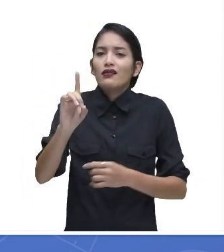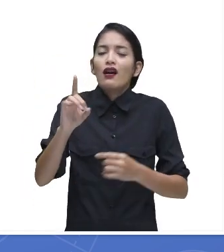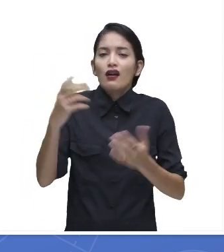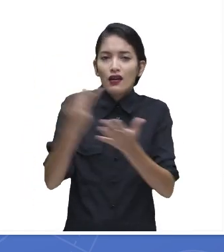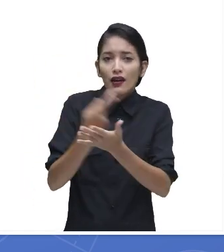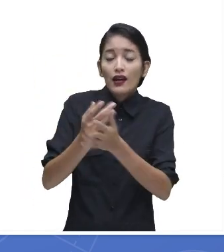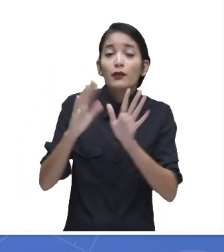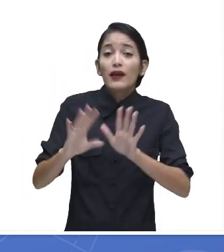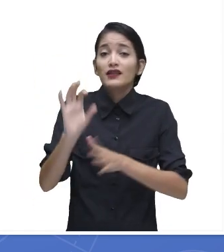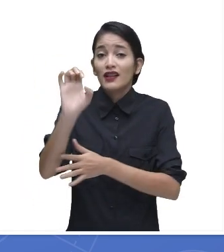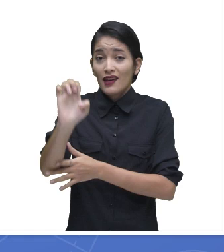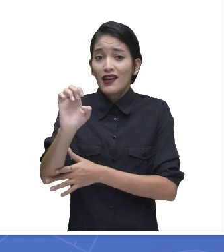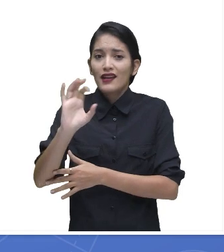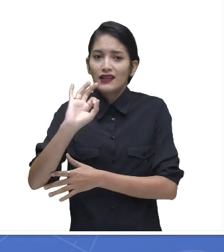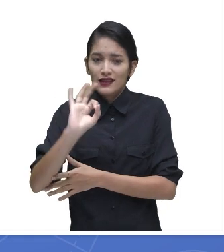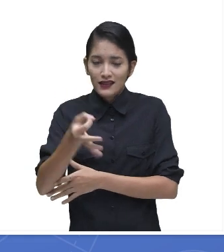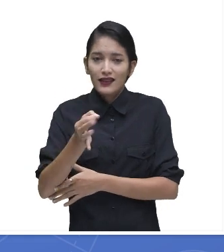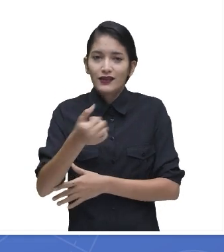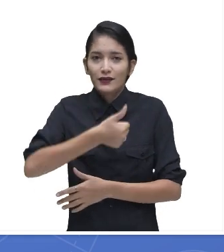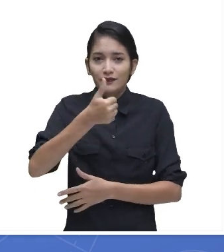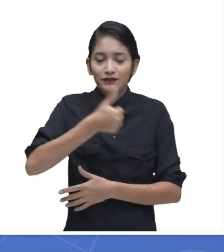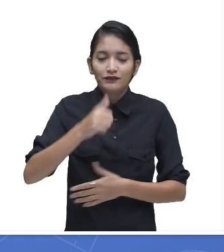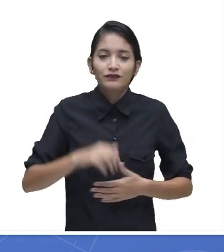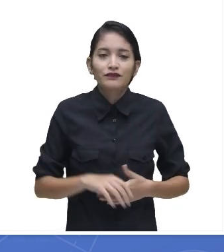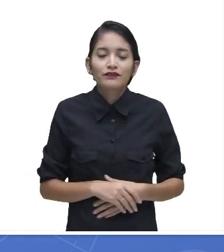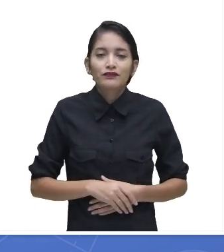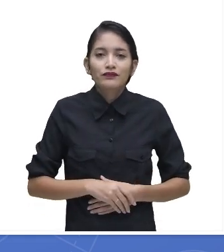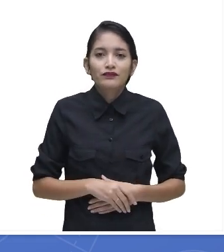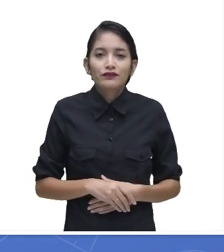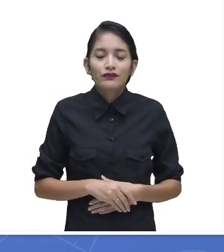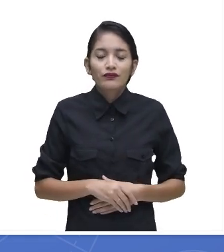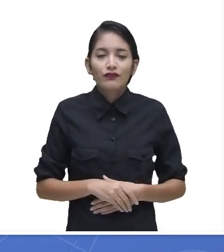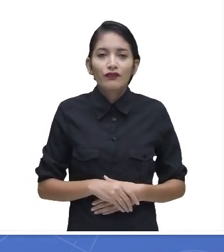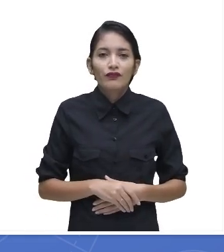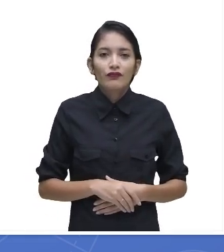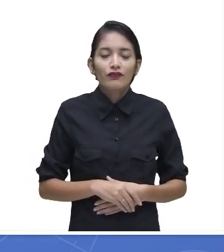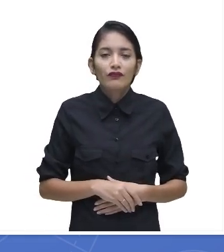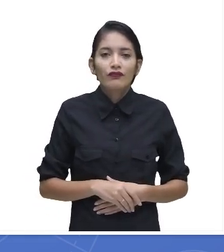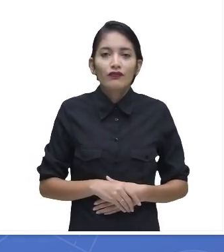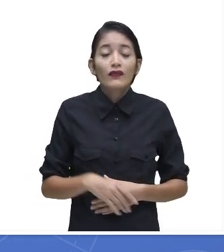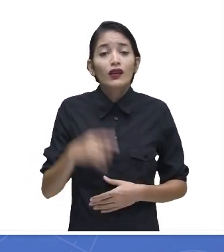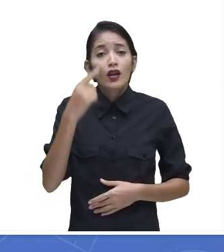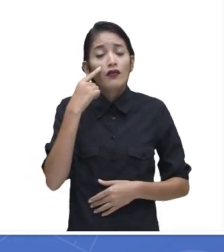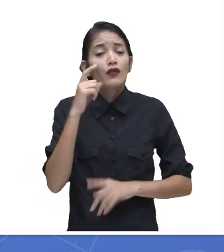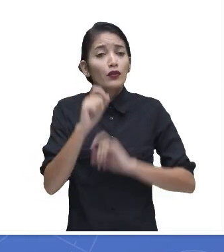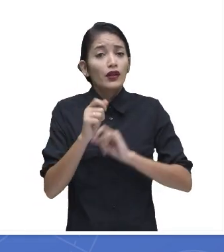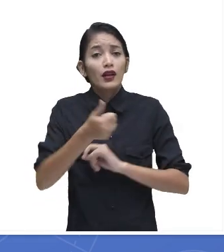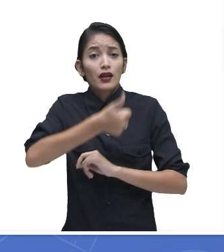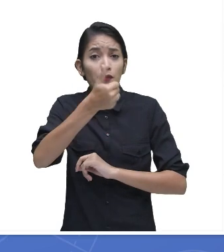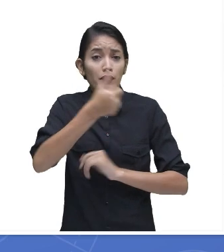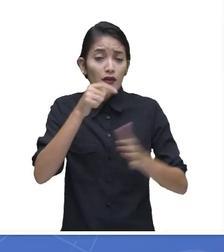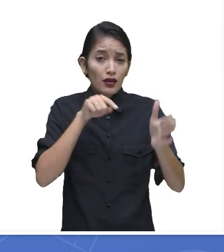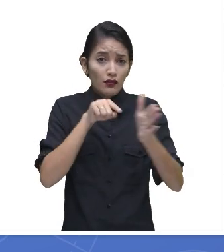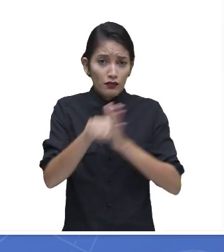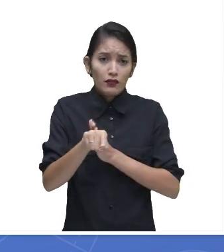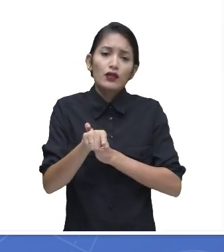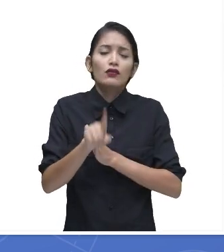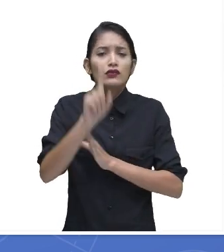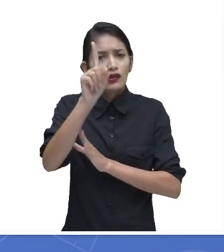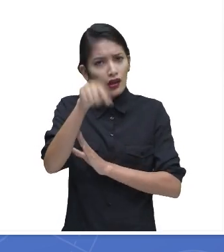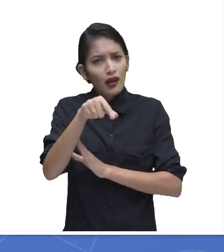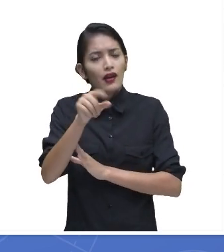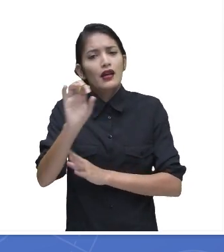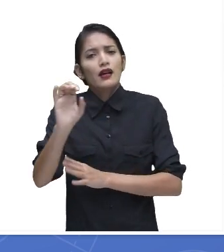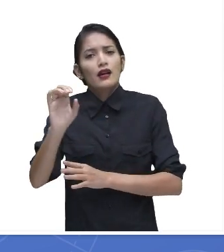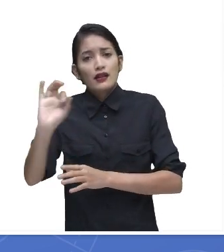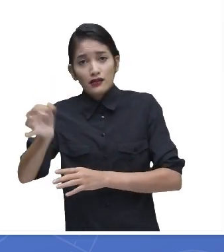letra E na primeira questão. Né? A gente vai verificar aí que na primeira questão a marcação é a